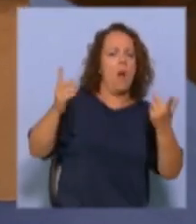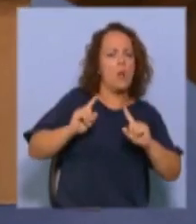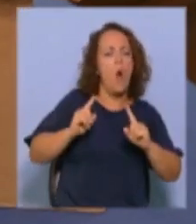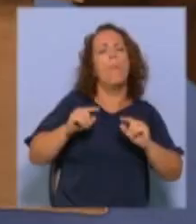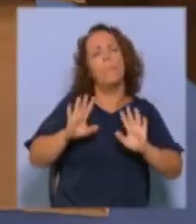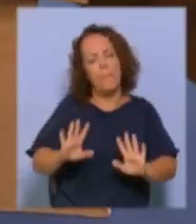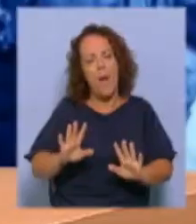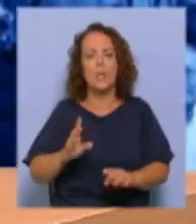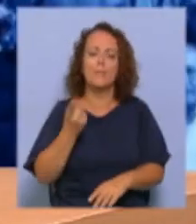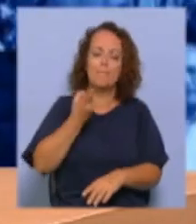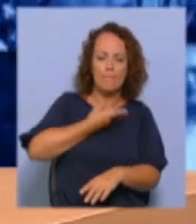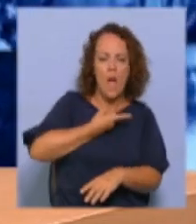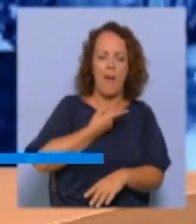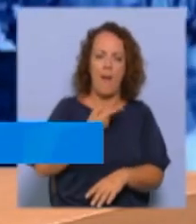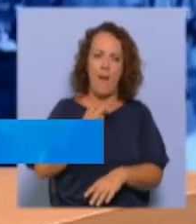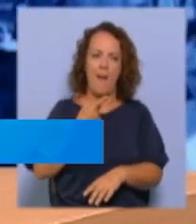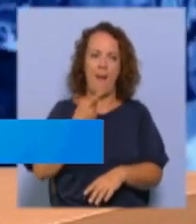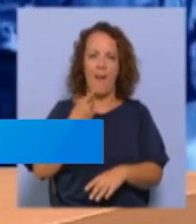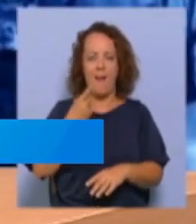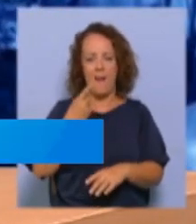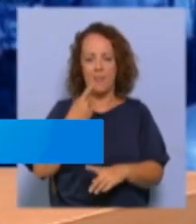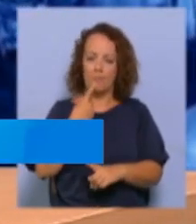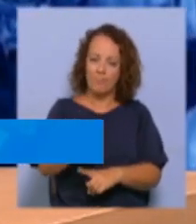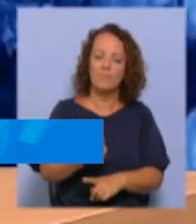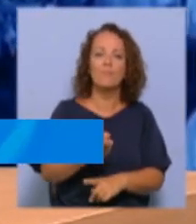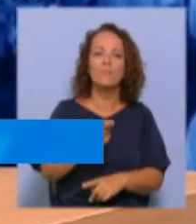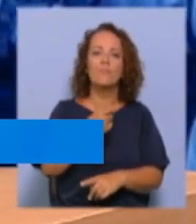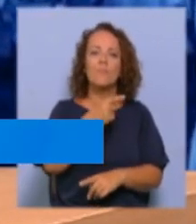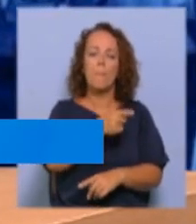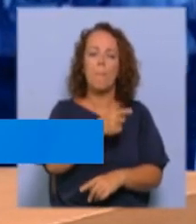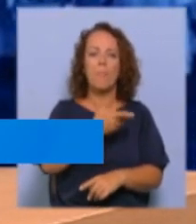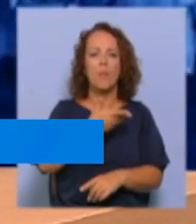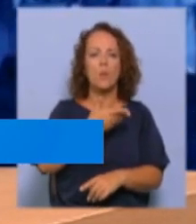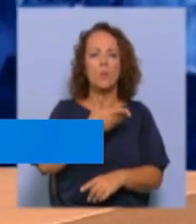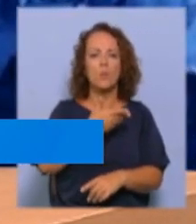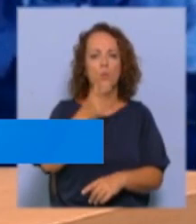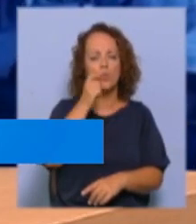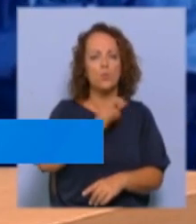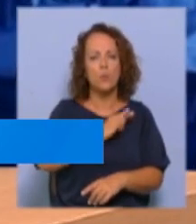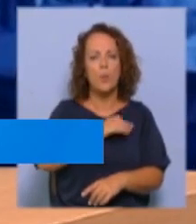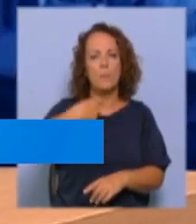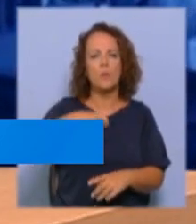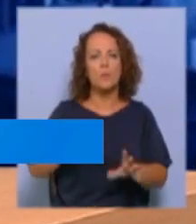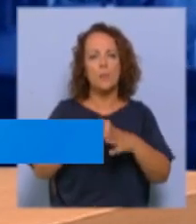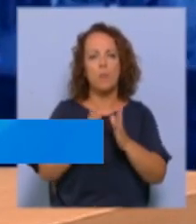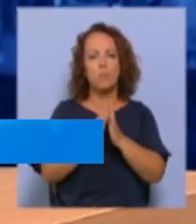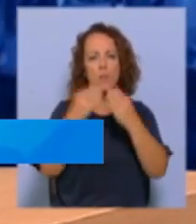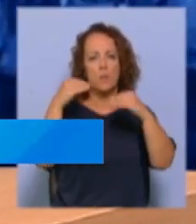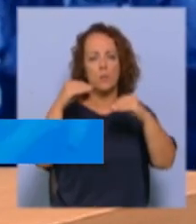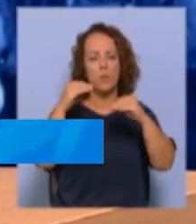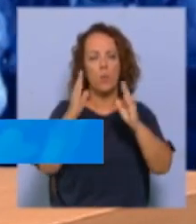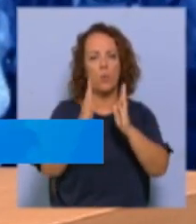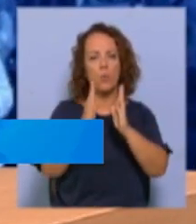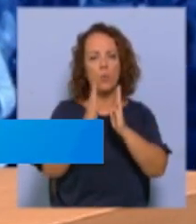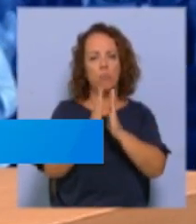devemos ter o engenho, a alegria, o comunicado do Sr. D. António Mateiro, como Presidente da Comissão Episcopal de Educação Cristã, foi muito expressivo